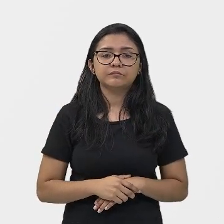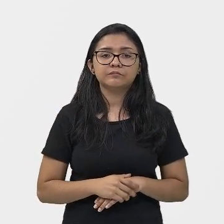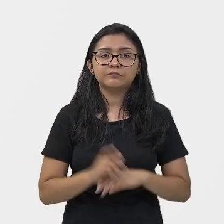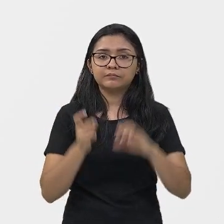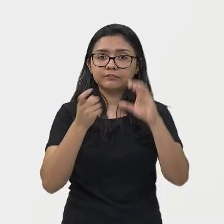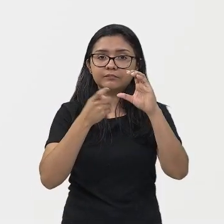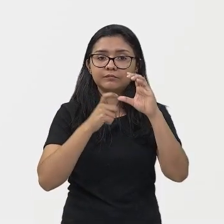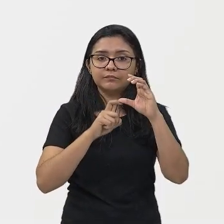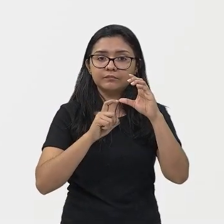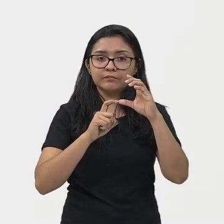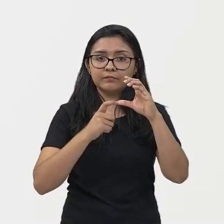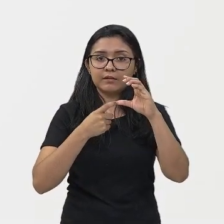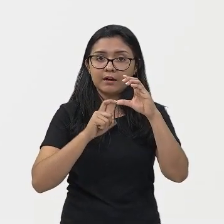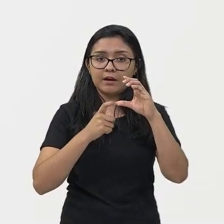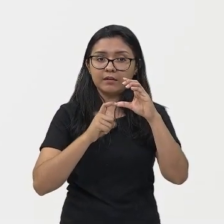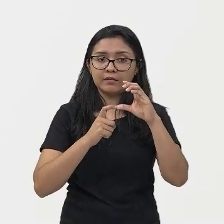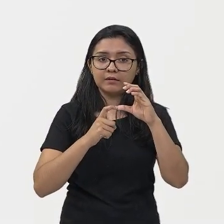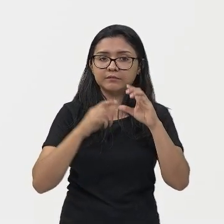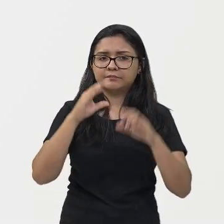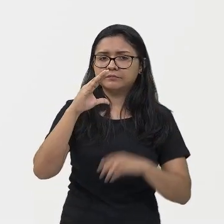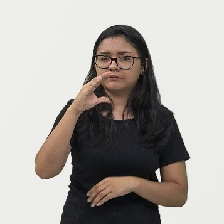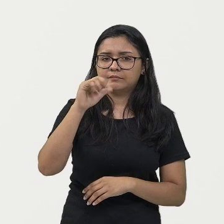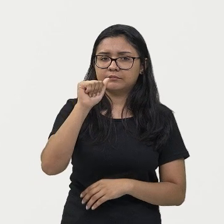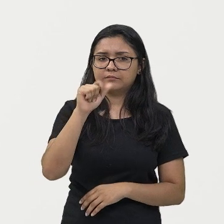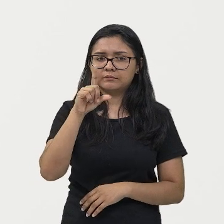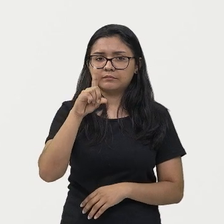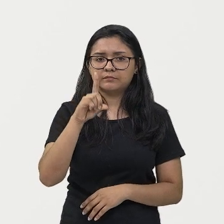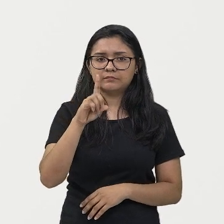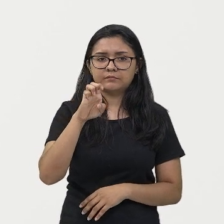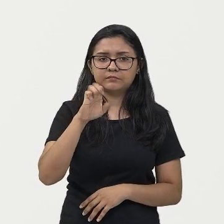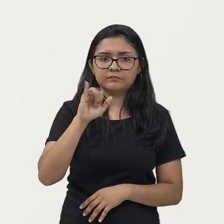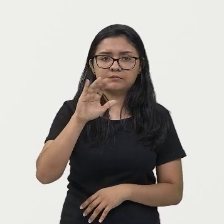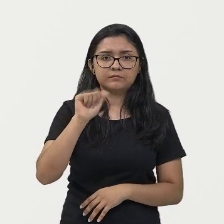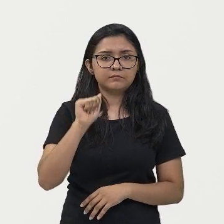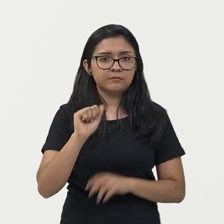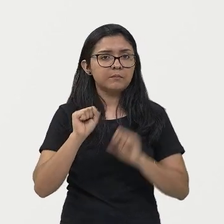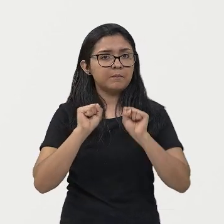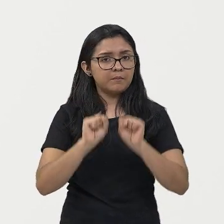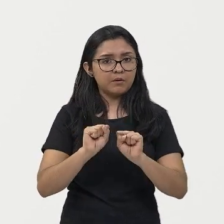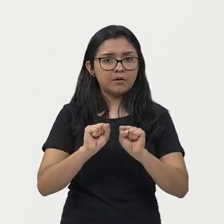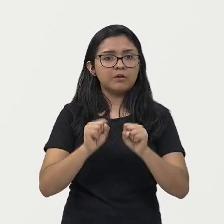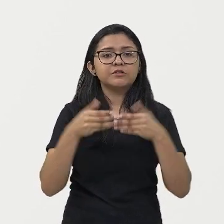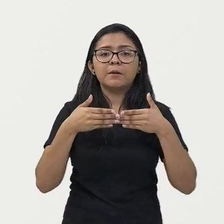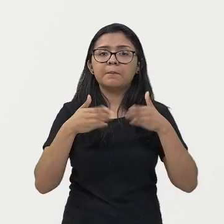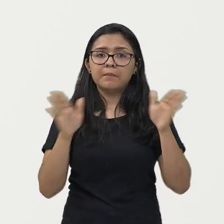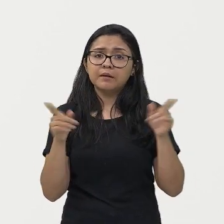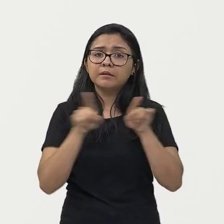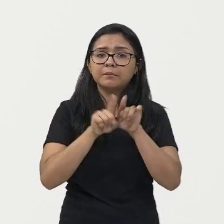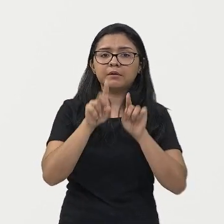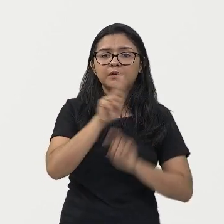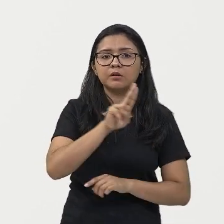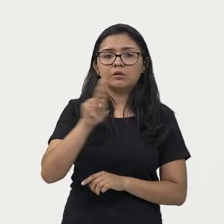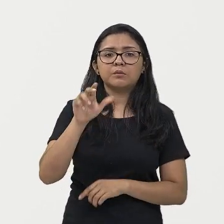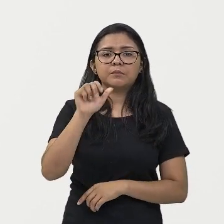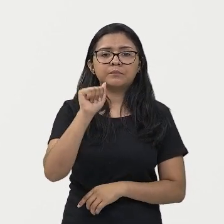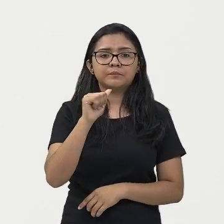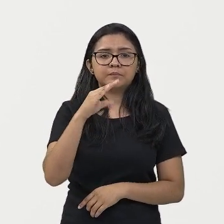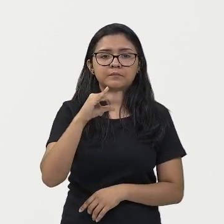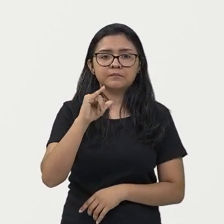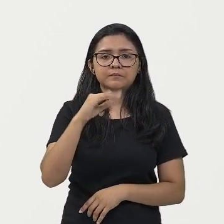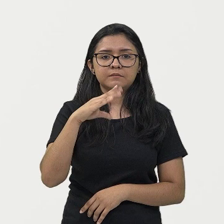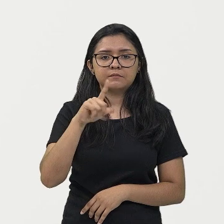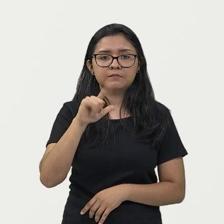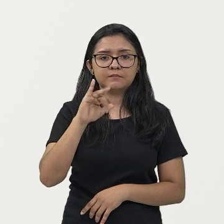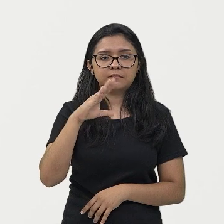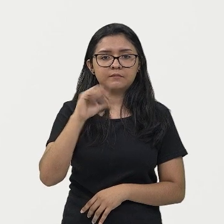Cadeia pode ser, né, chamada de aberta. Também ela é conhecida como acíclica e